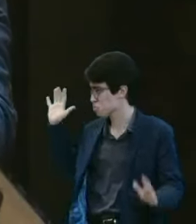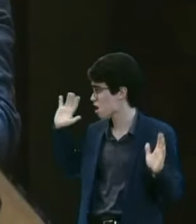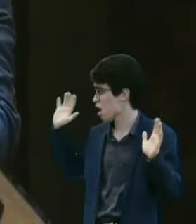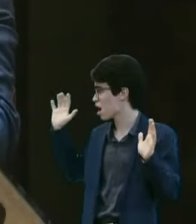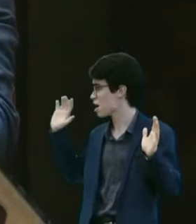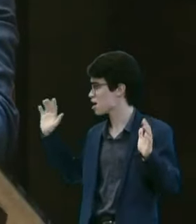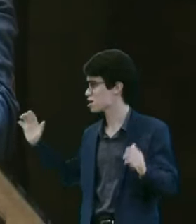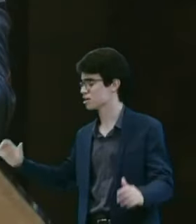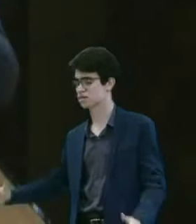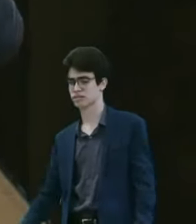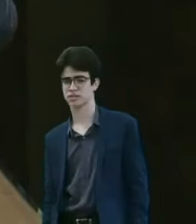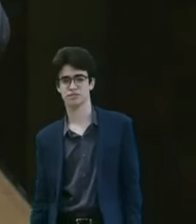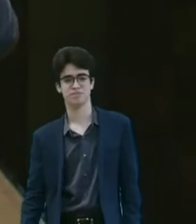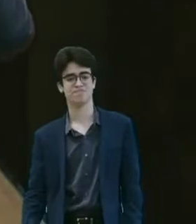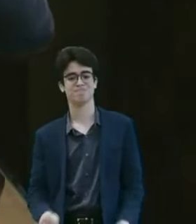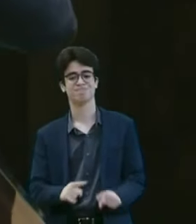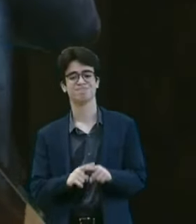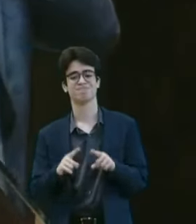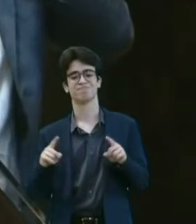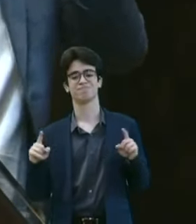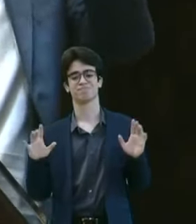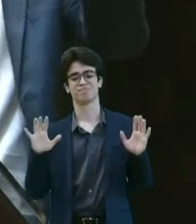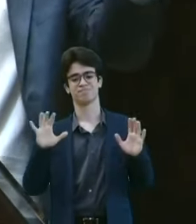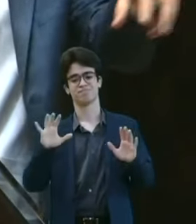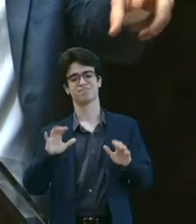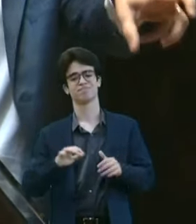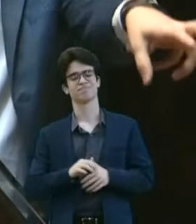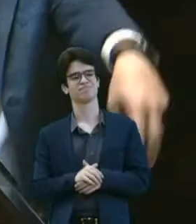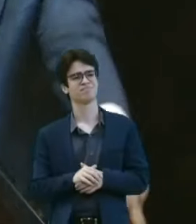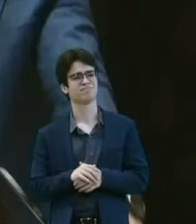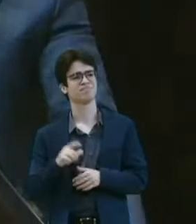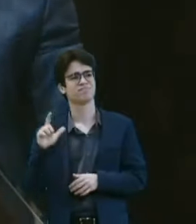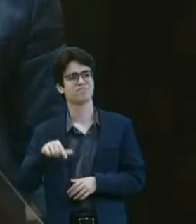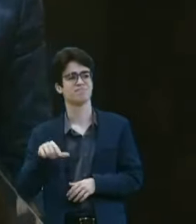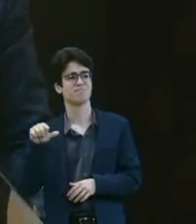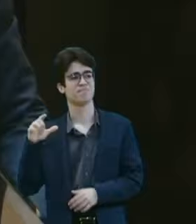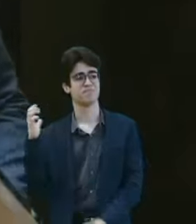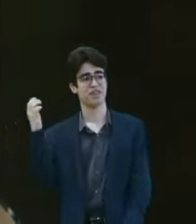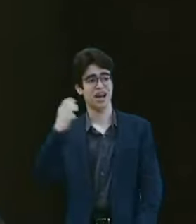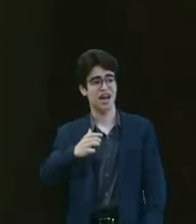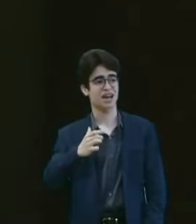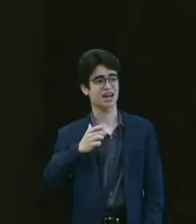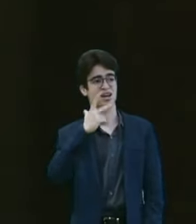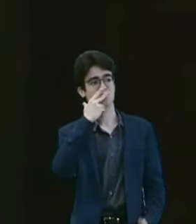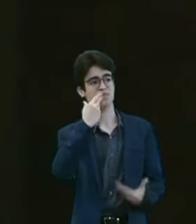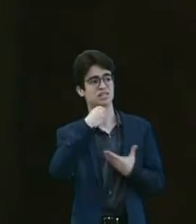ideia. E sabe, esse complexo de Caim está dentro da gente.